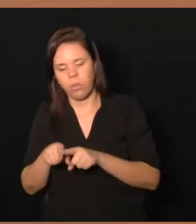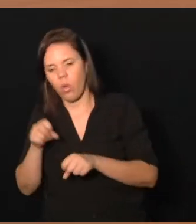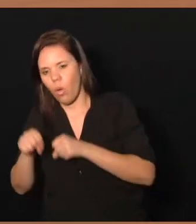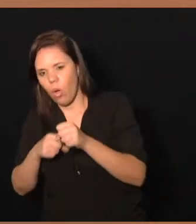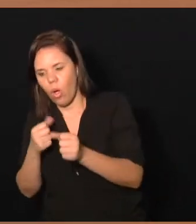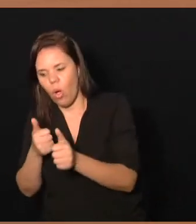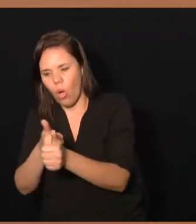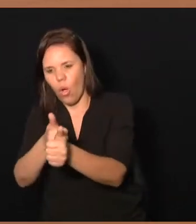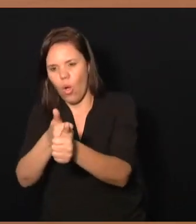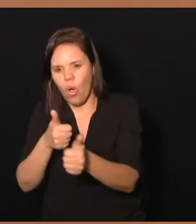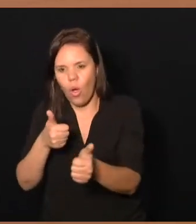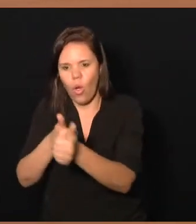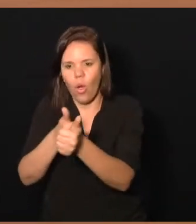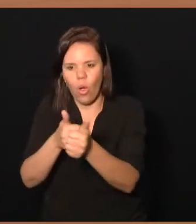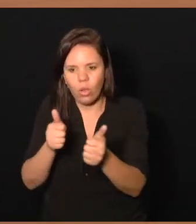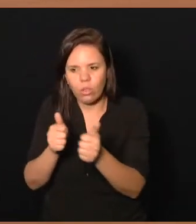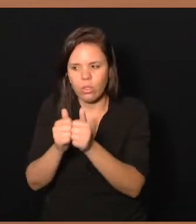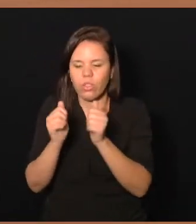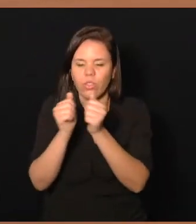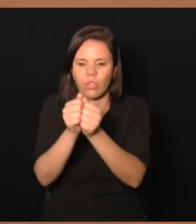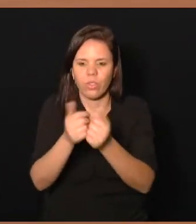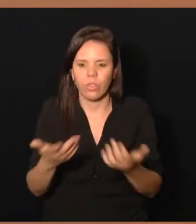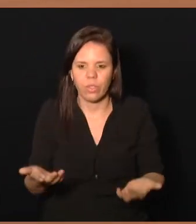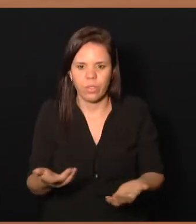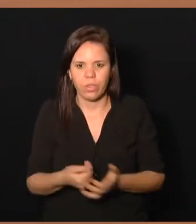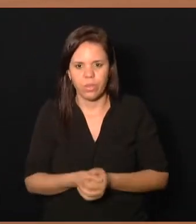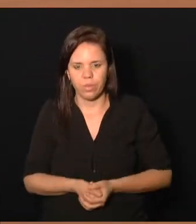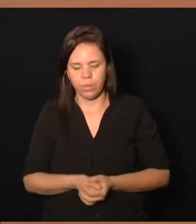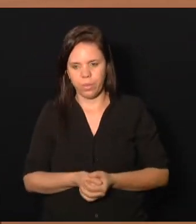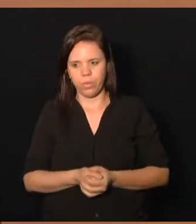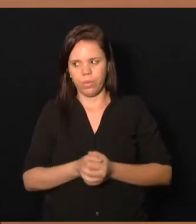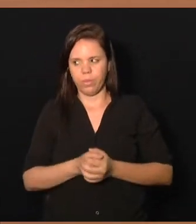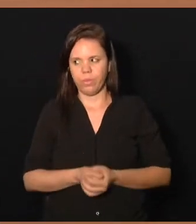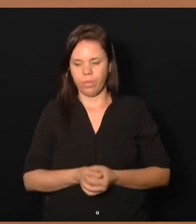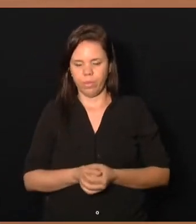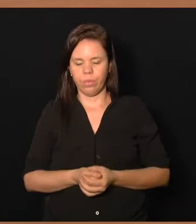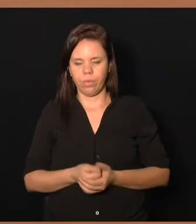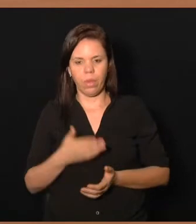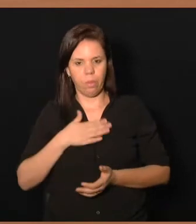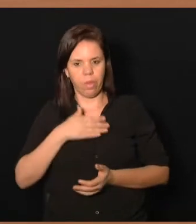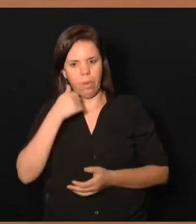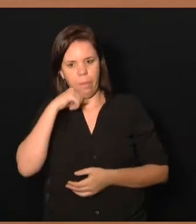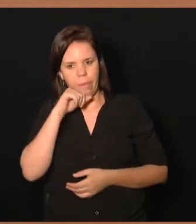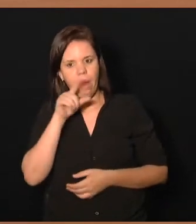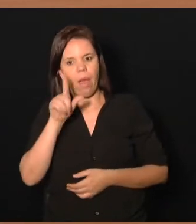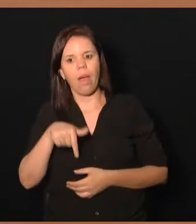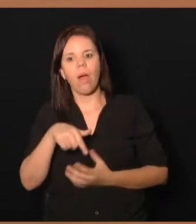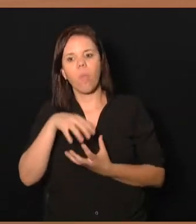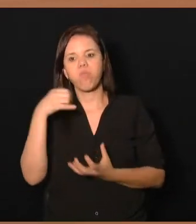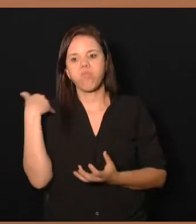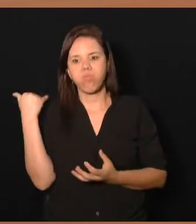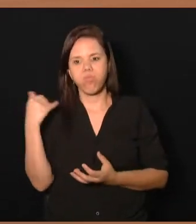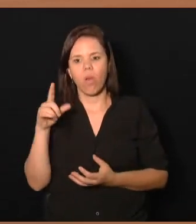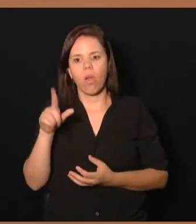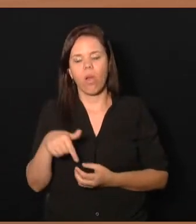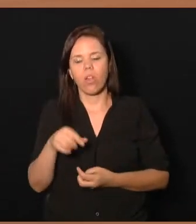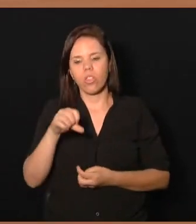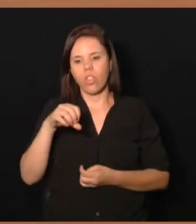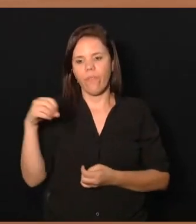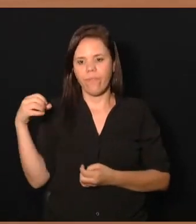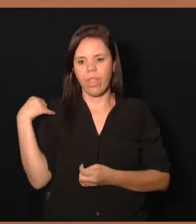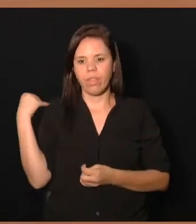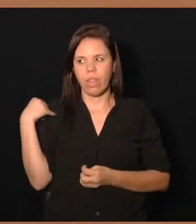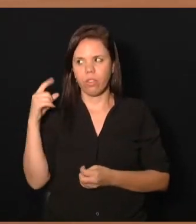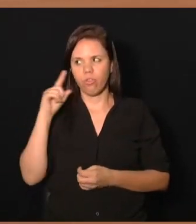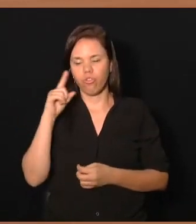dele. Uma hora eu chego onde ele está. E minha mãe é idosa, minha mãe fez 90 anos, dia 8 agora.